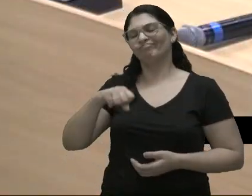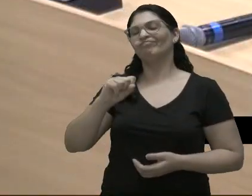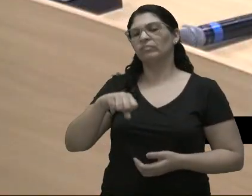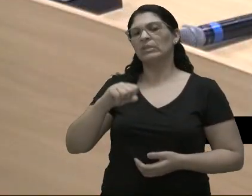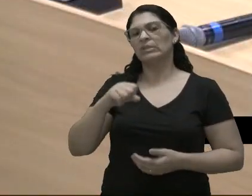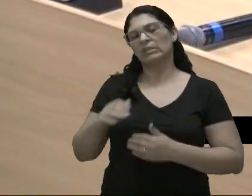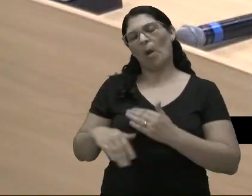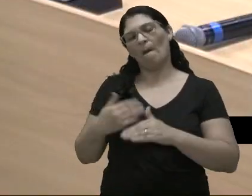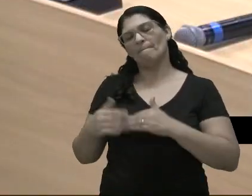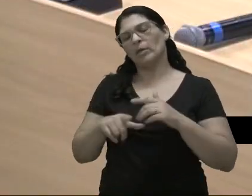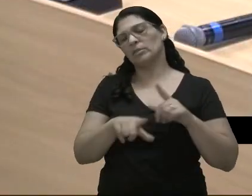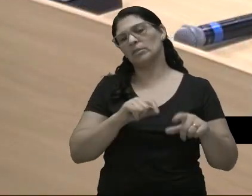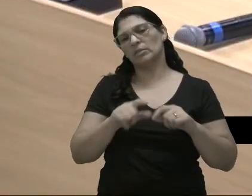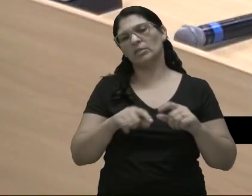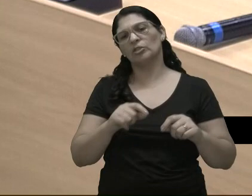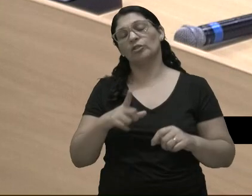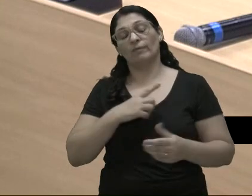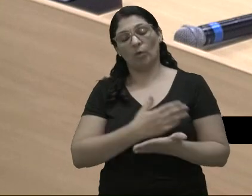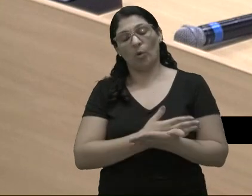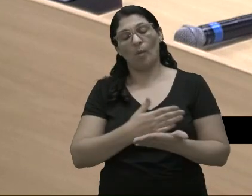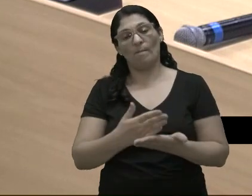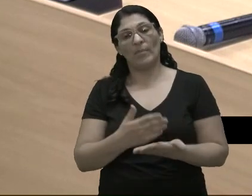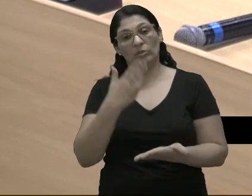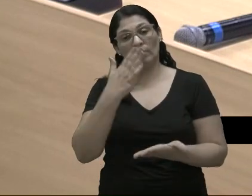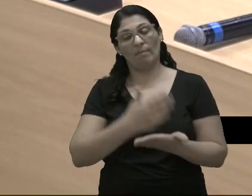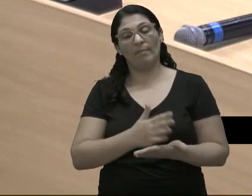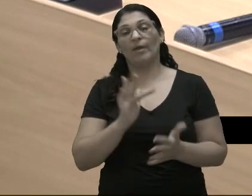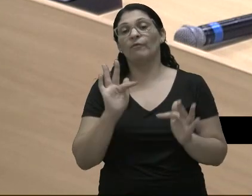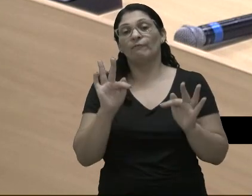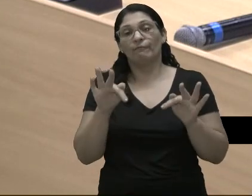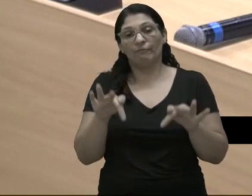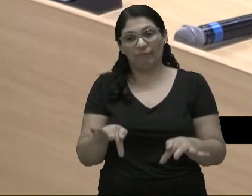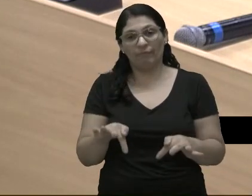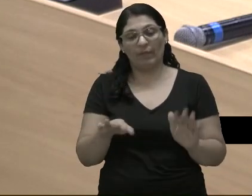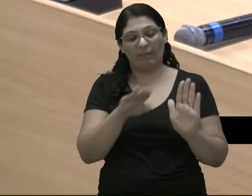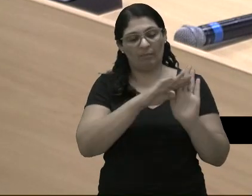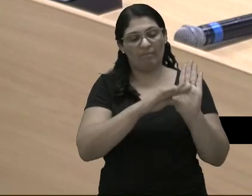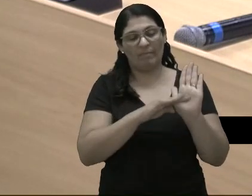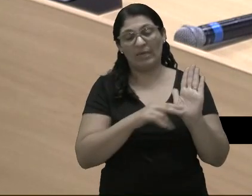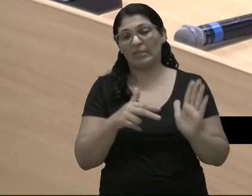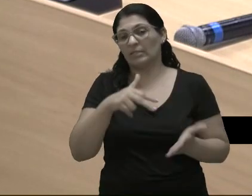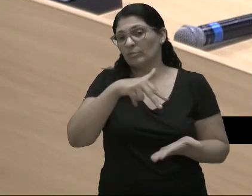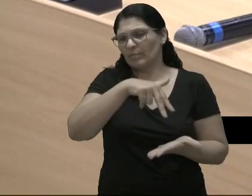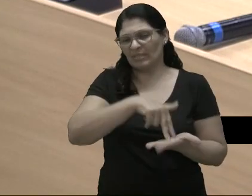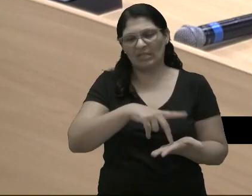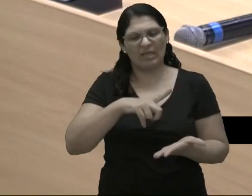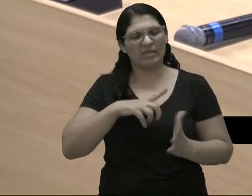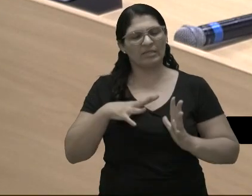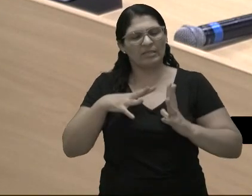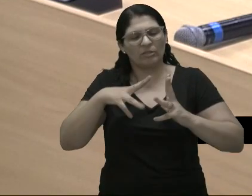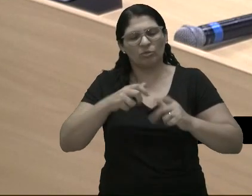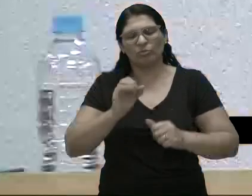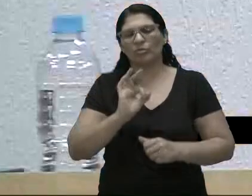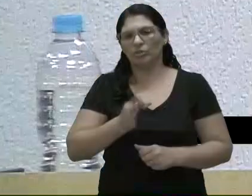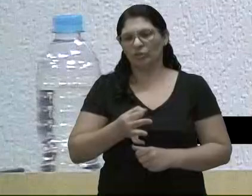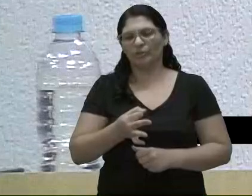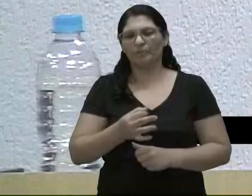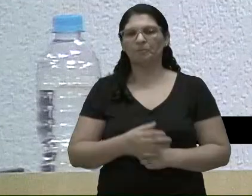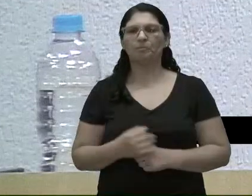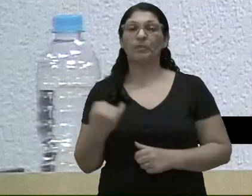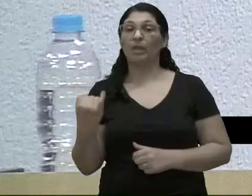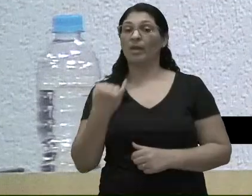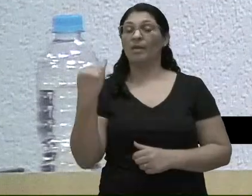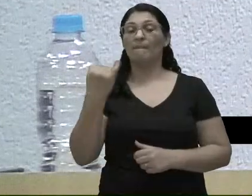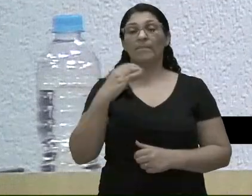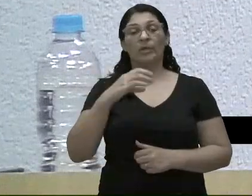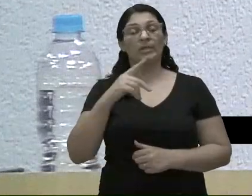processo seletivo ele tem começo, meio e fim. Tá bom. A lista de presença, tem tudo bonitinho. Bacana. É importante a CPI saber até